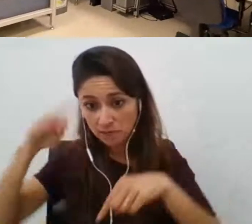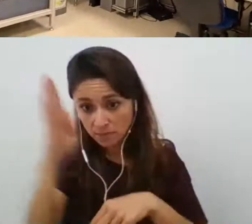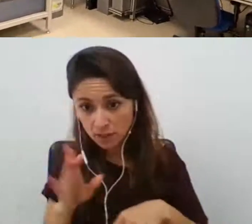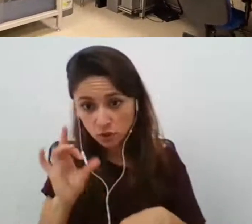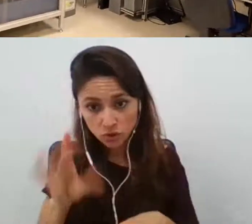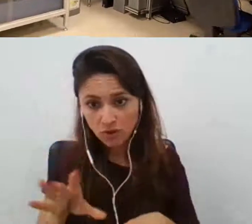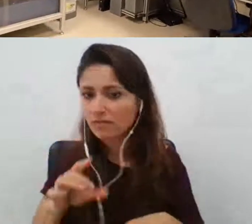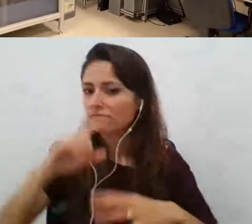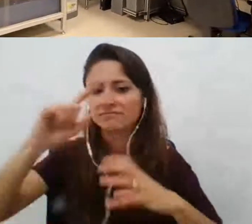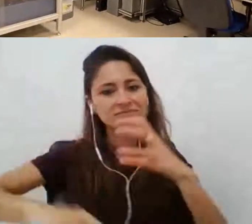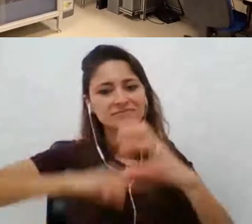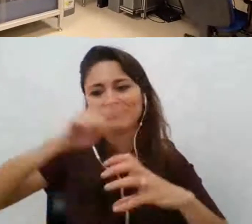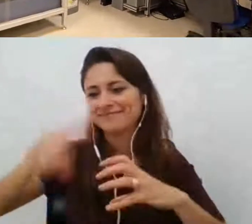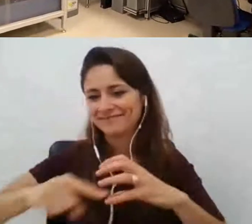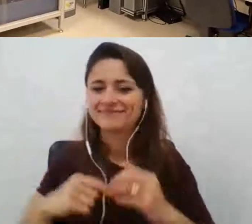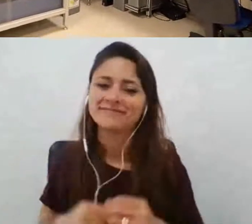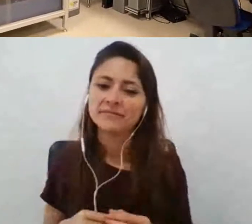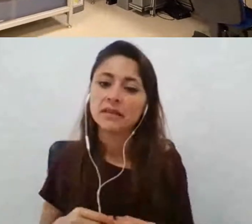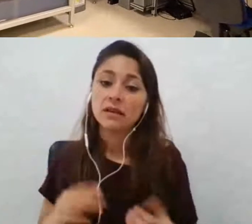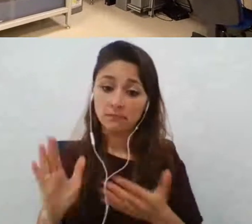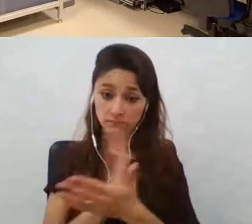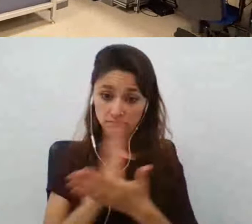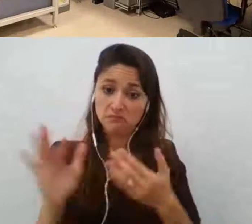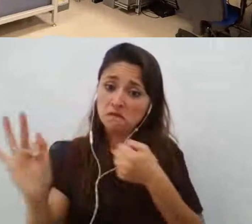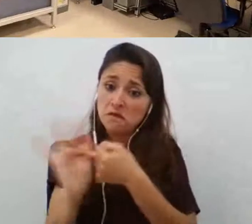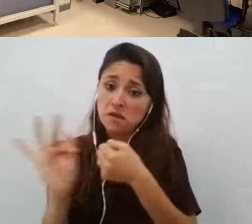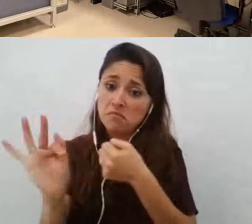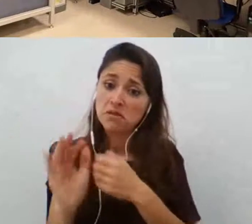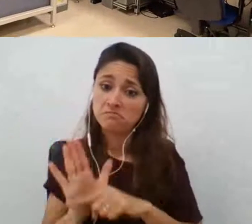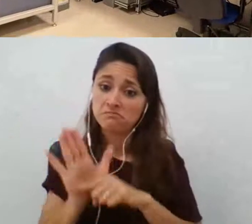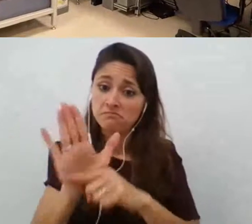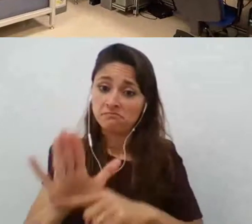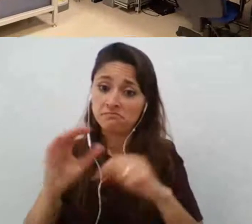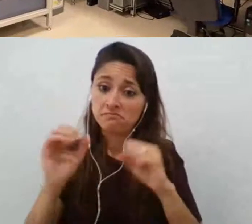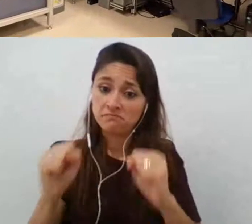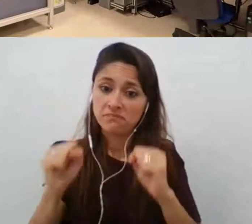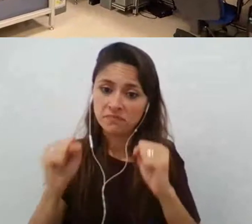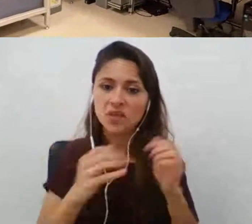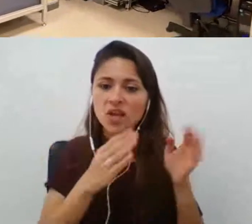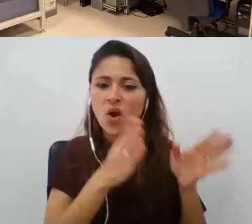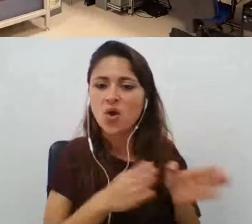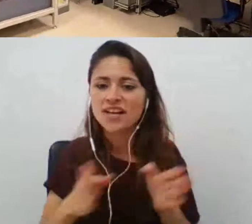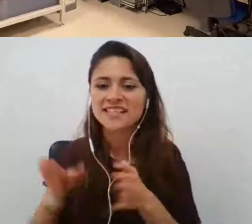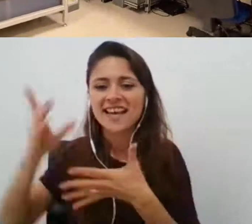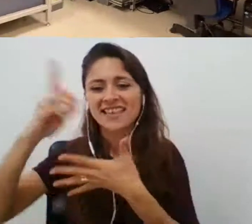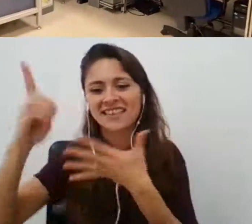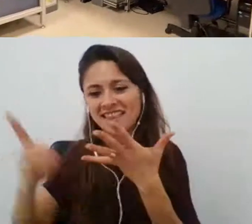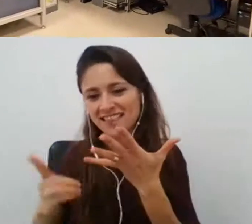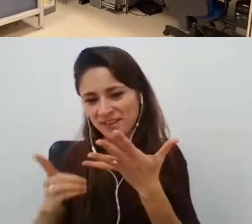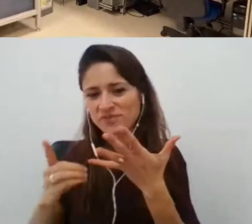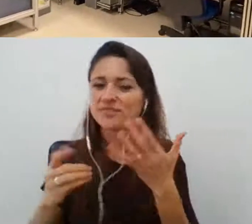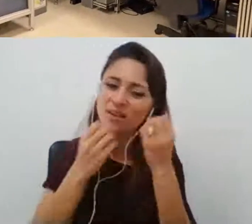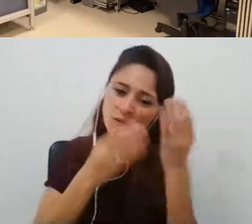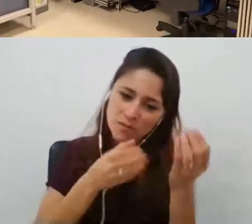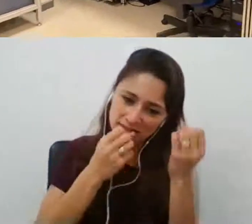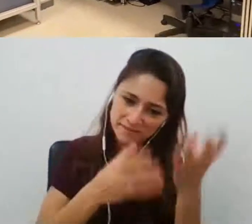Então, essas são algumas das ferramentas e algumas formas que a gente faz essa organização de